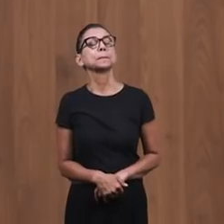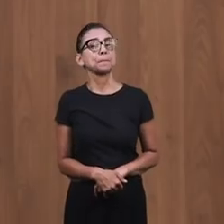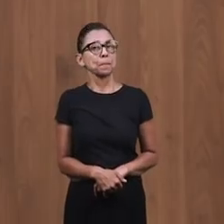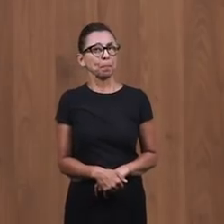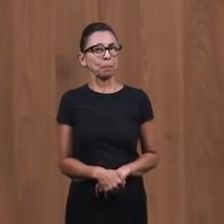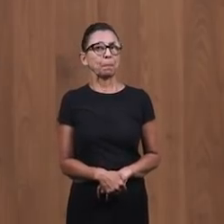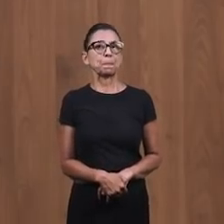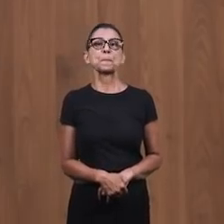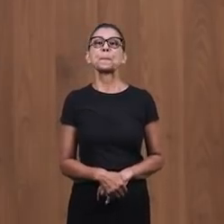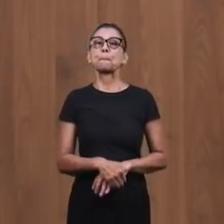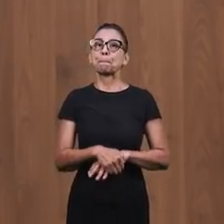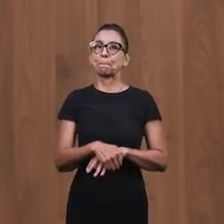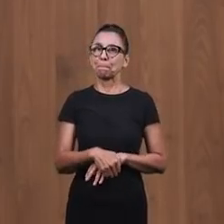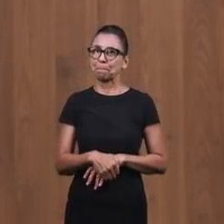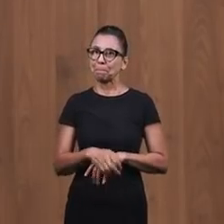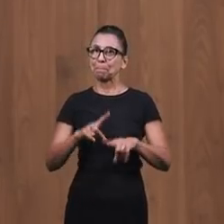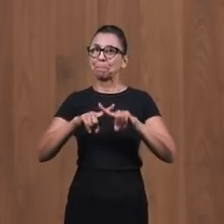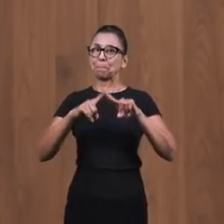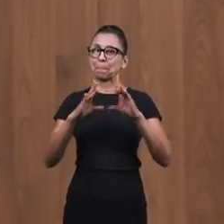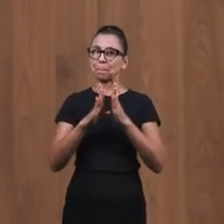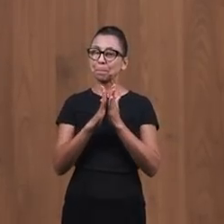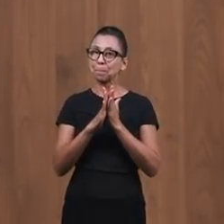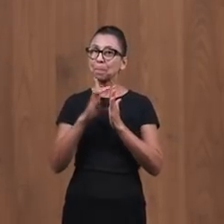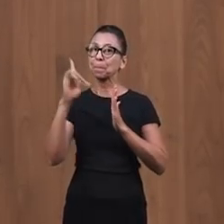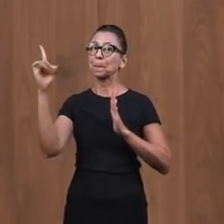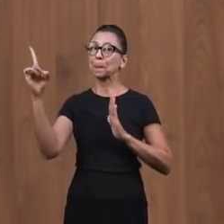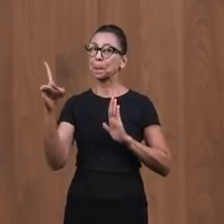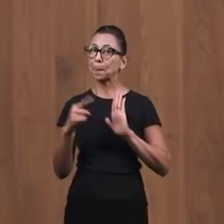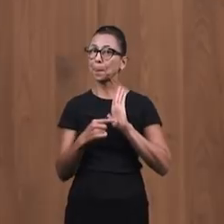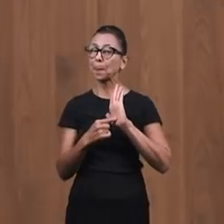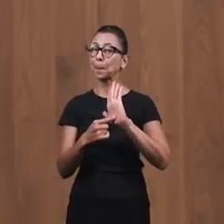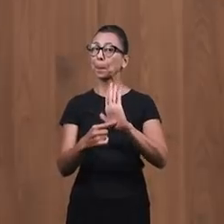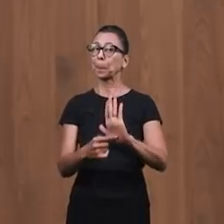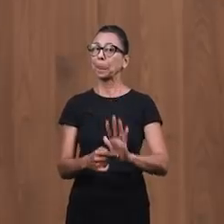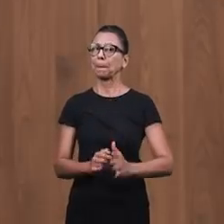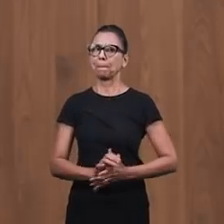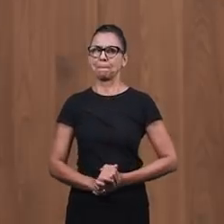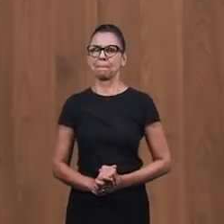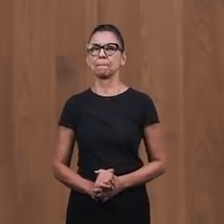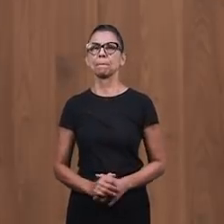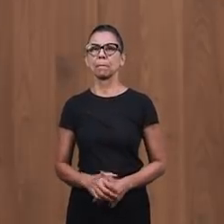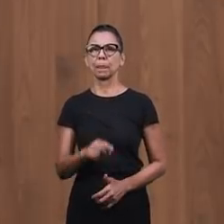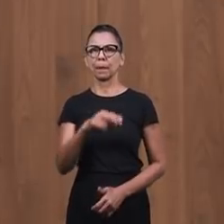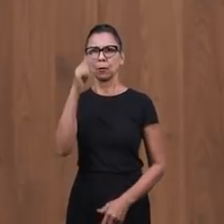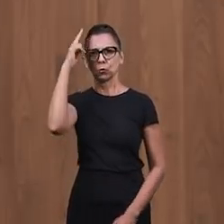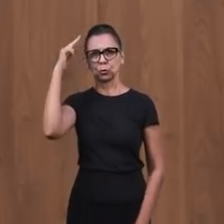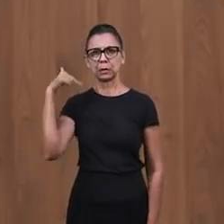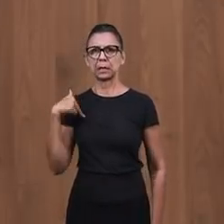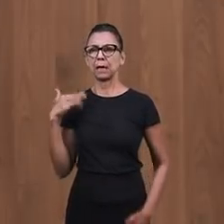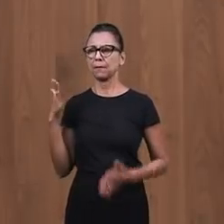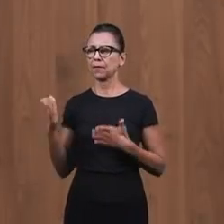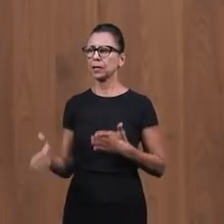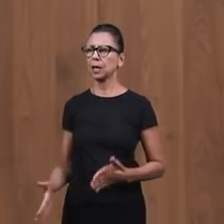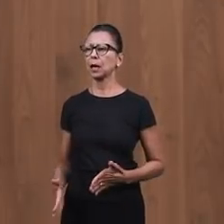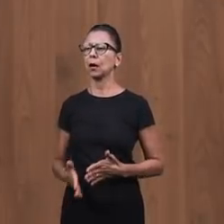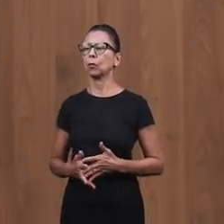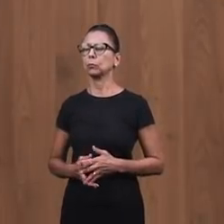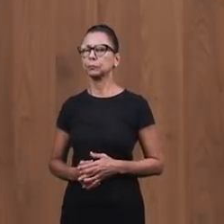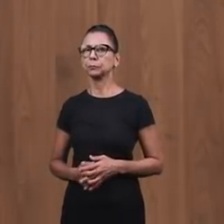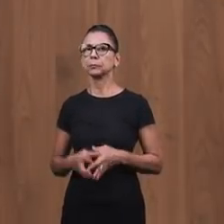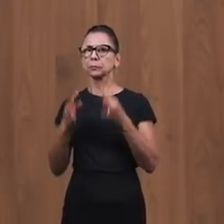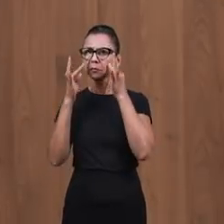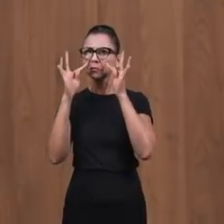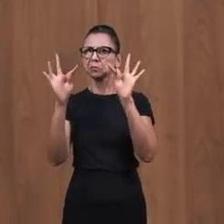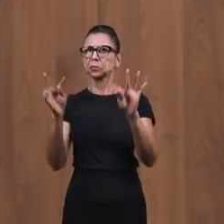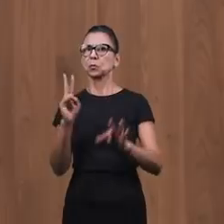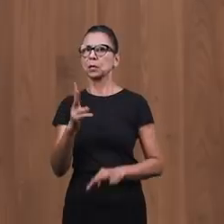injustamente. Mas a palavra nos diz que mesmo assim, José permaneceu fiel a Deus.